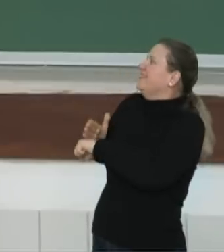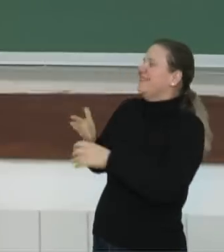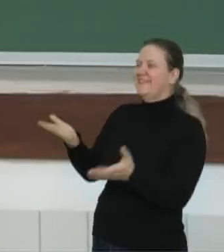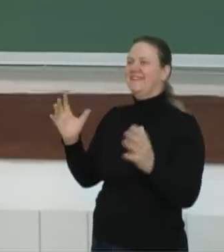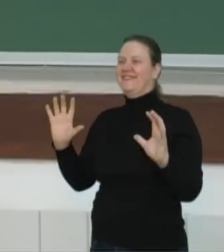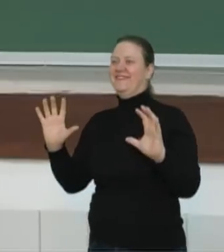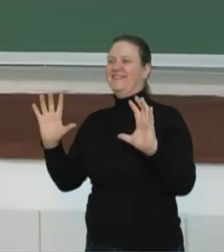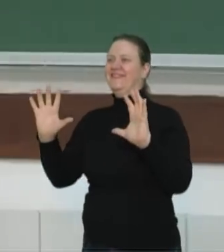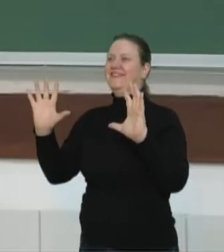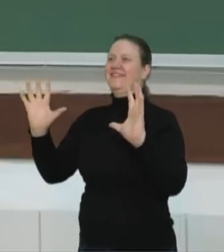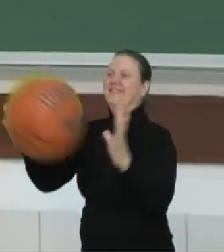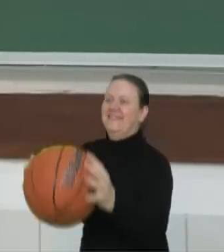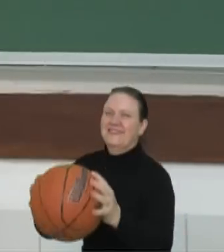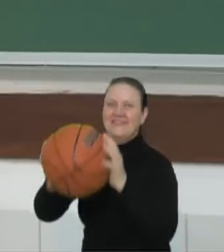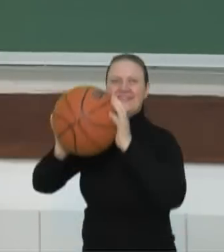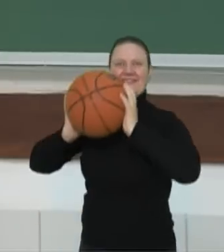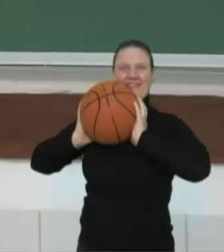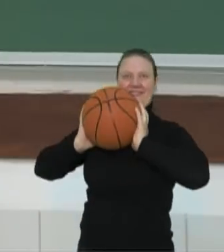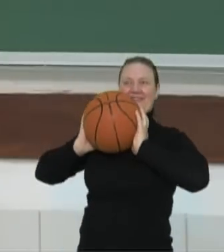treinar?